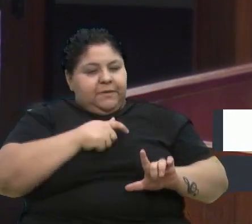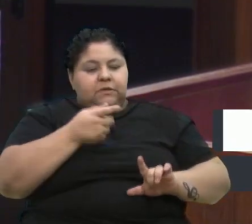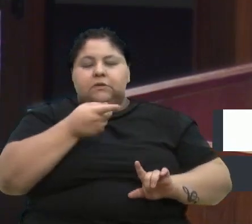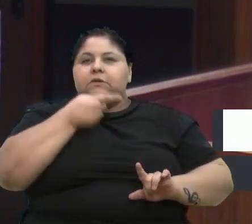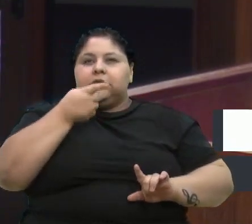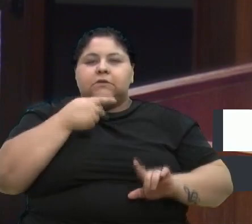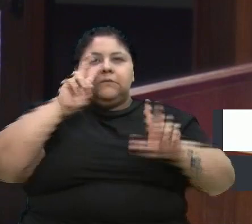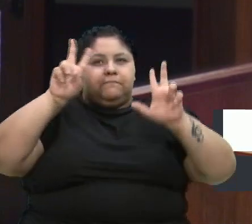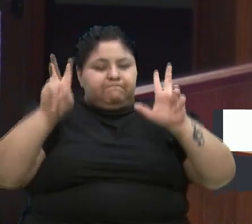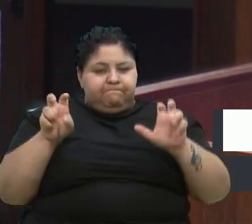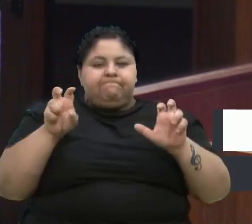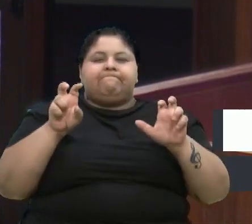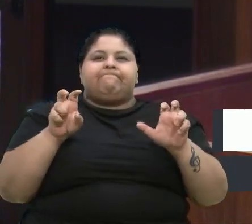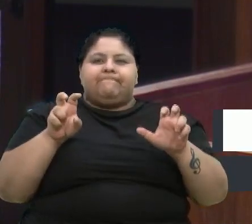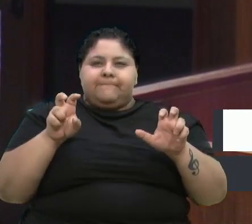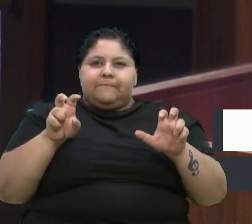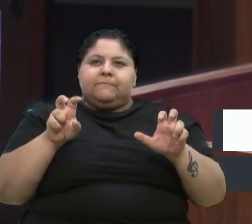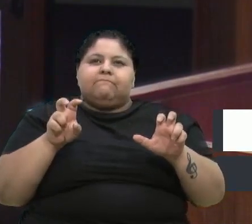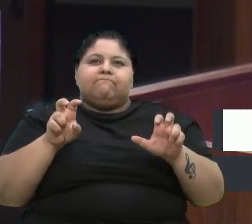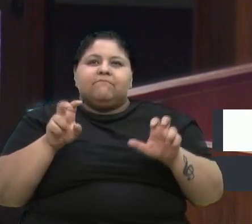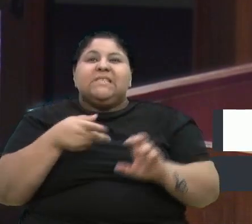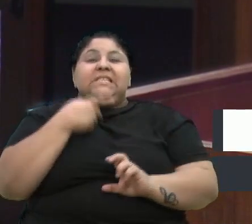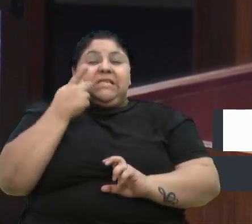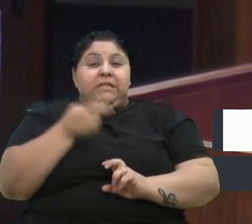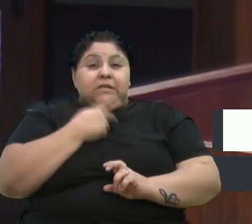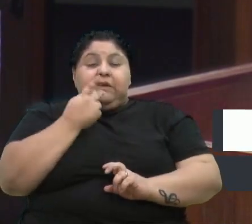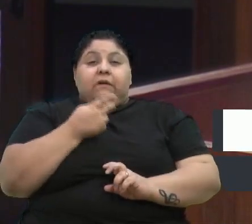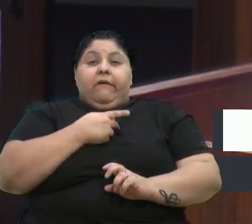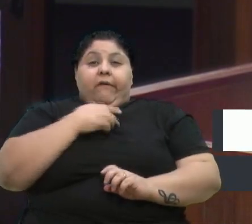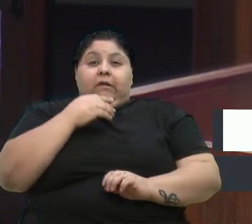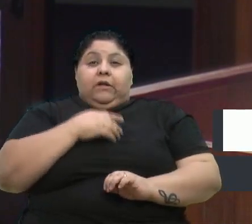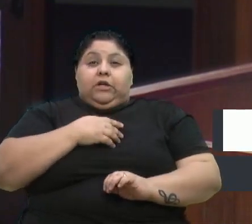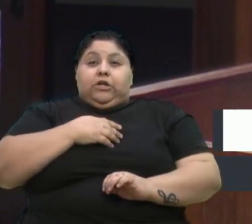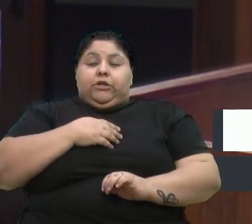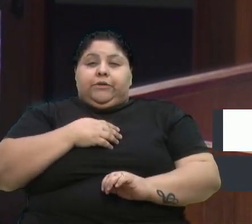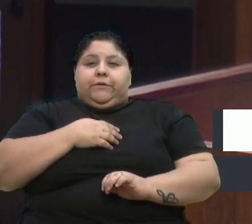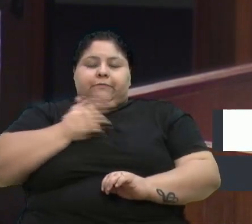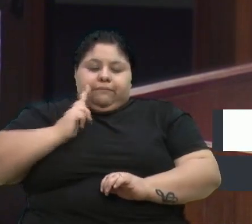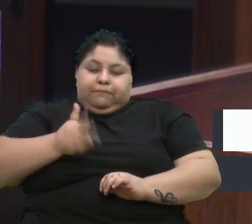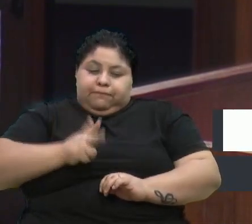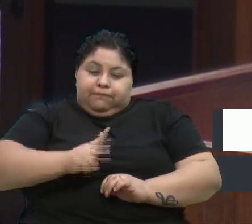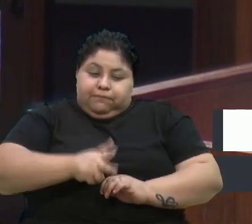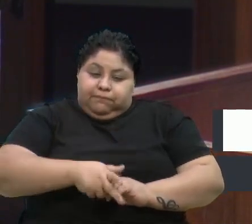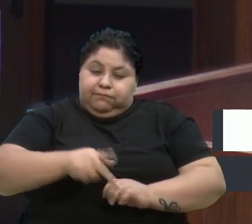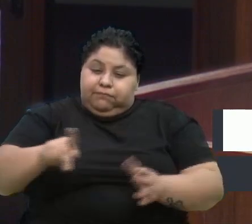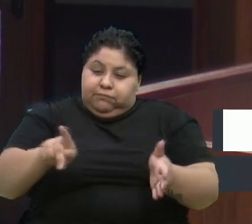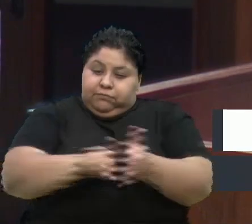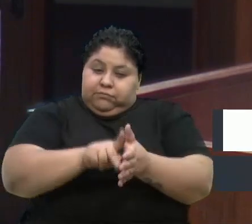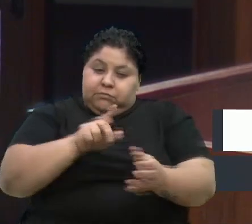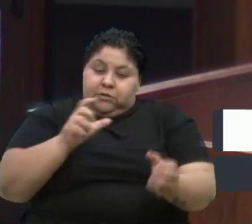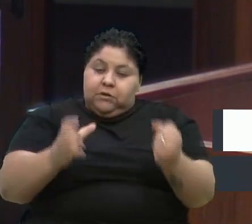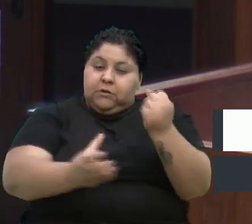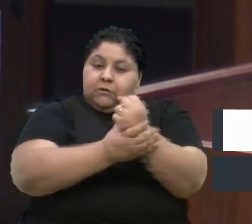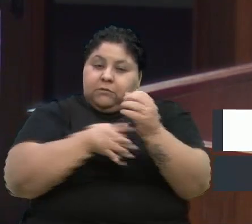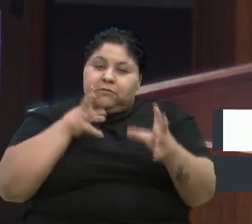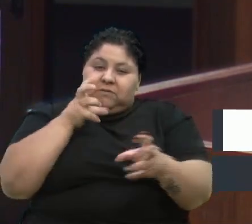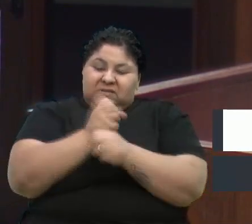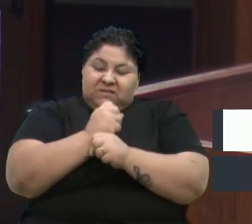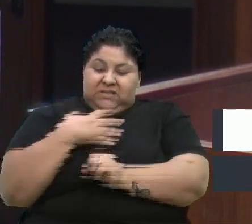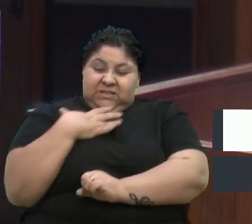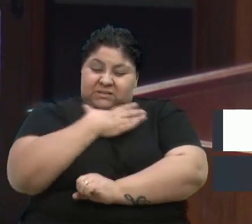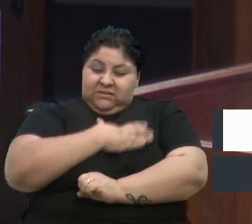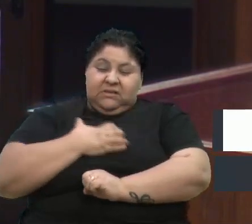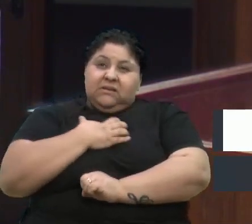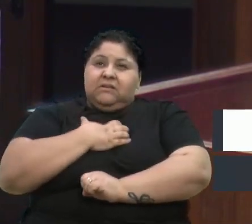assunto e, por vezes, é uma fala recorrente, né, das próprias protetoras de animais que se sentem, muitas